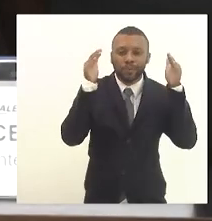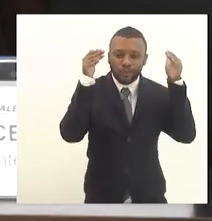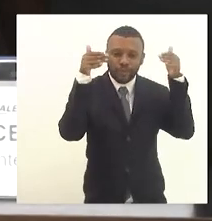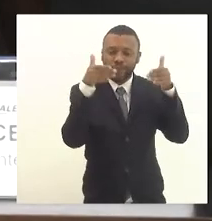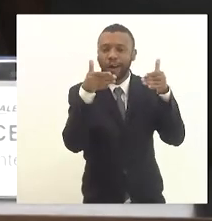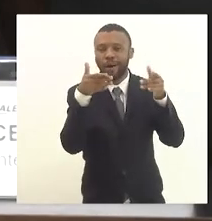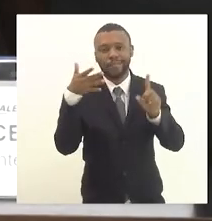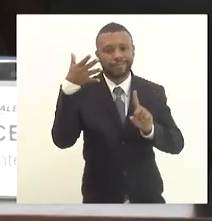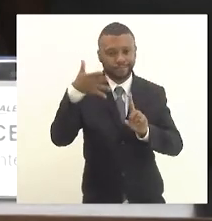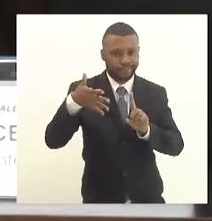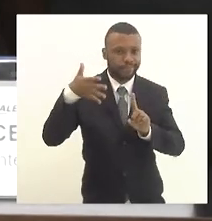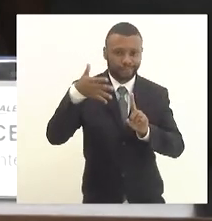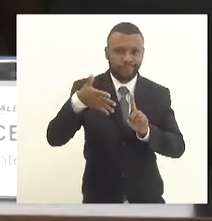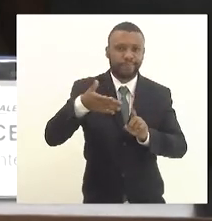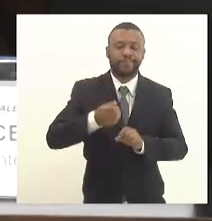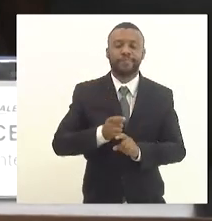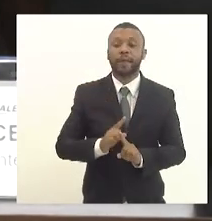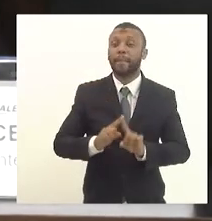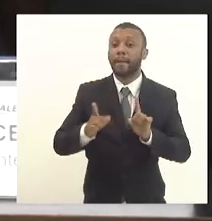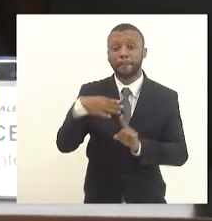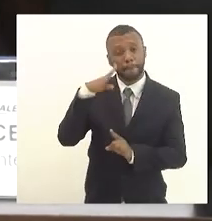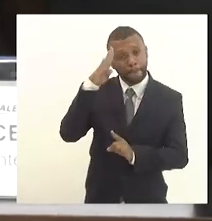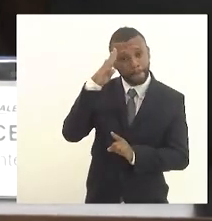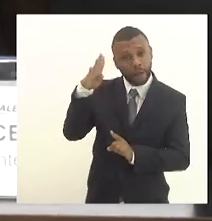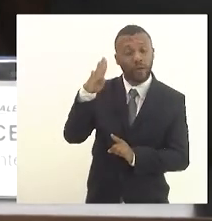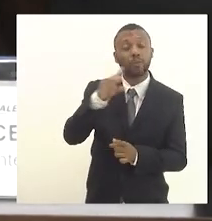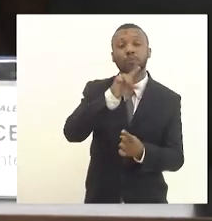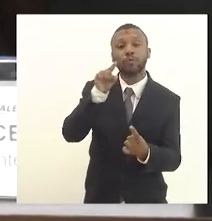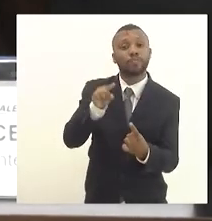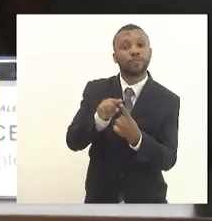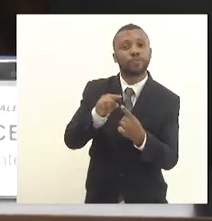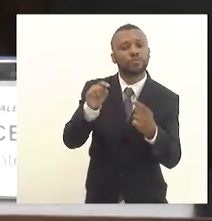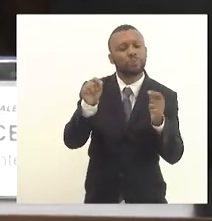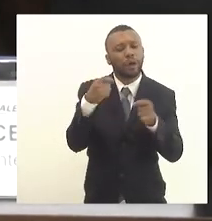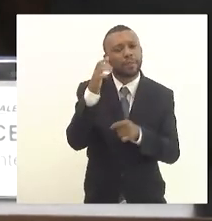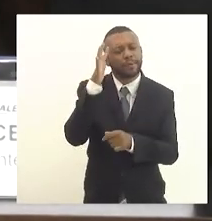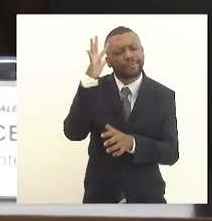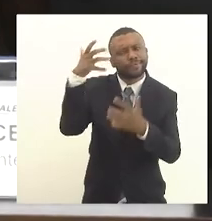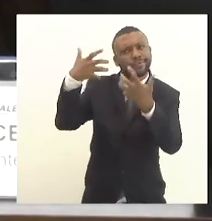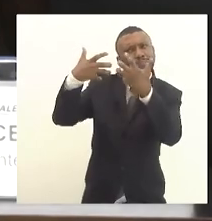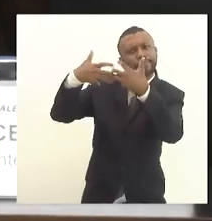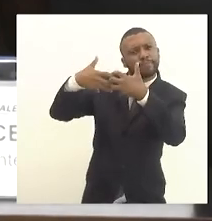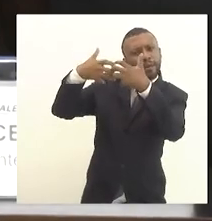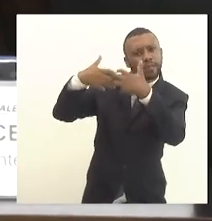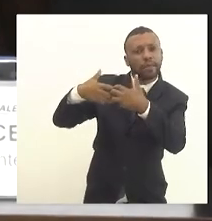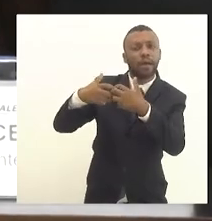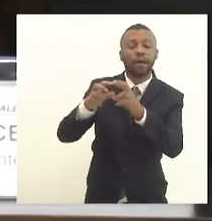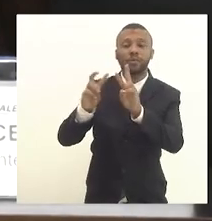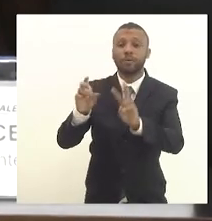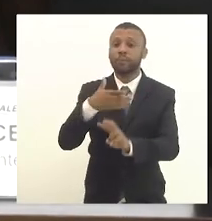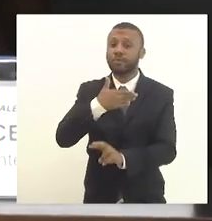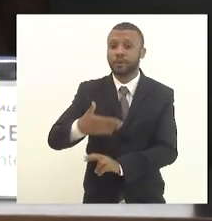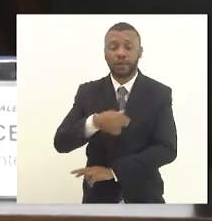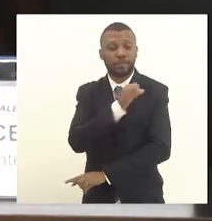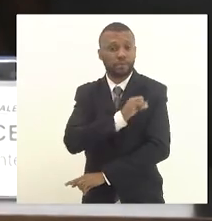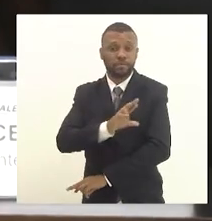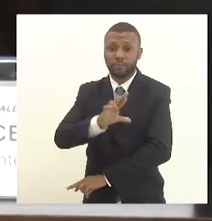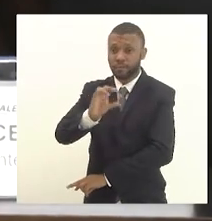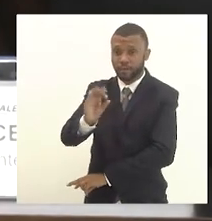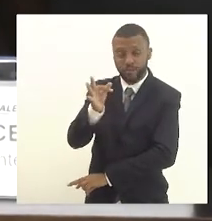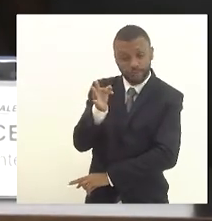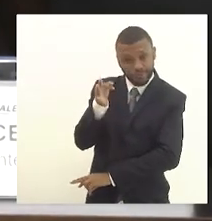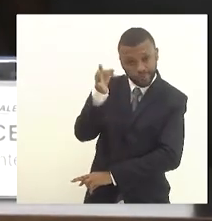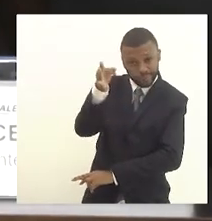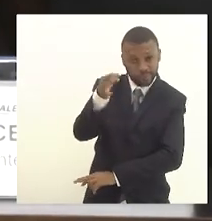isso, né, Luiz? A ideia é que possamos pensar o Estado do Rio de Janeiro para o futuro, o Estado do Rio de Janeiro além